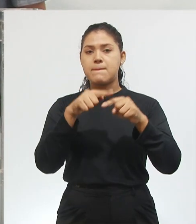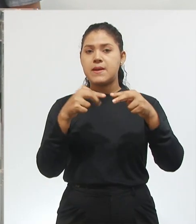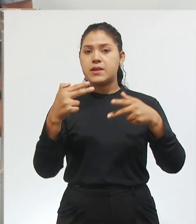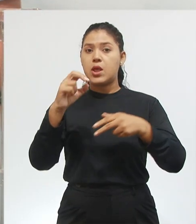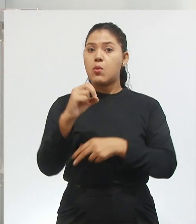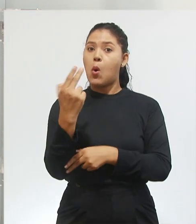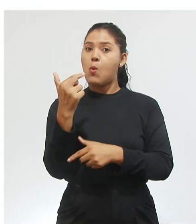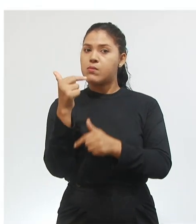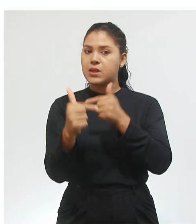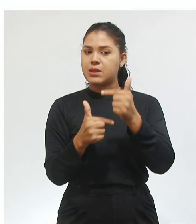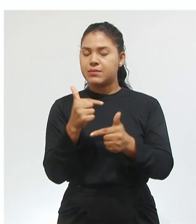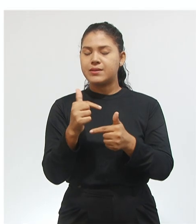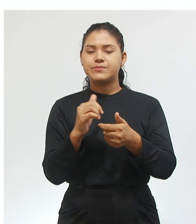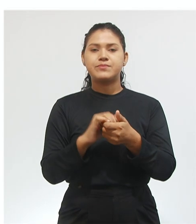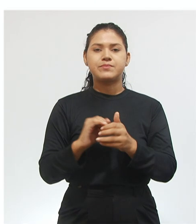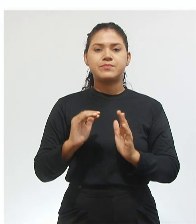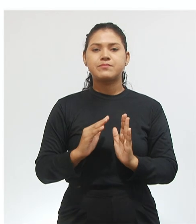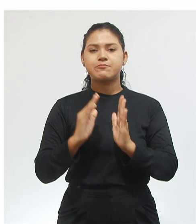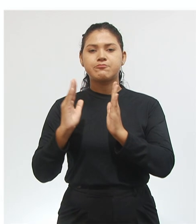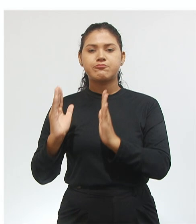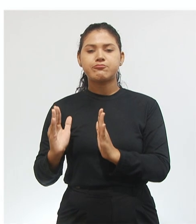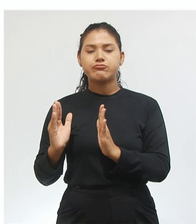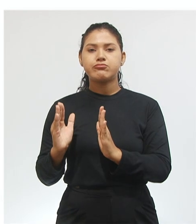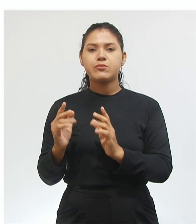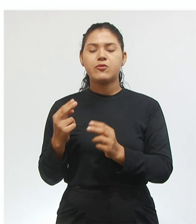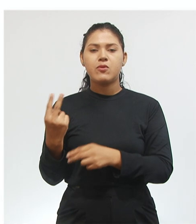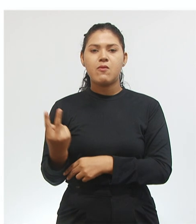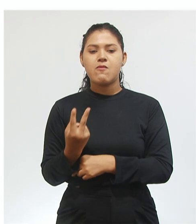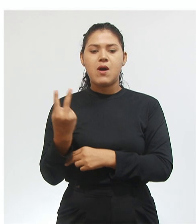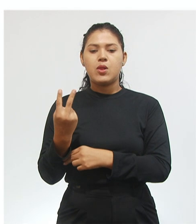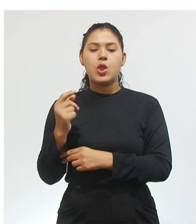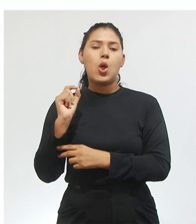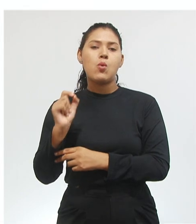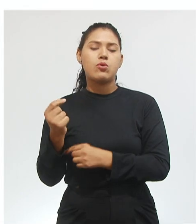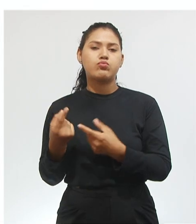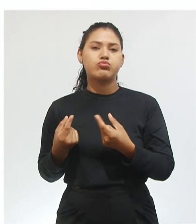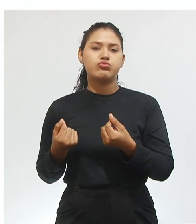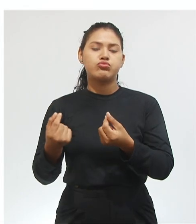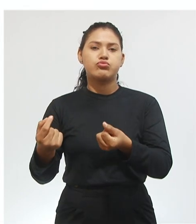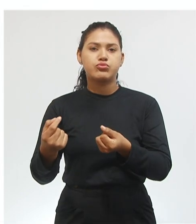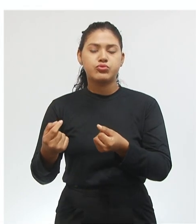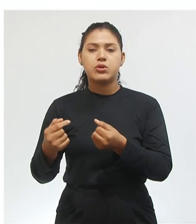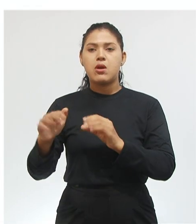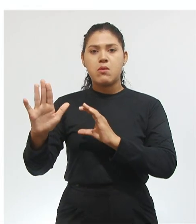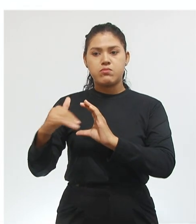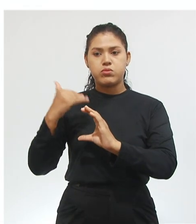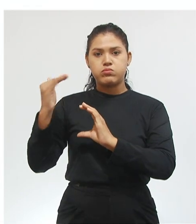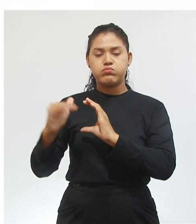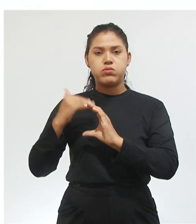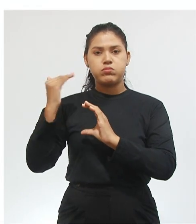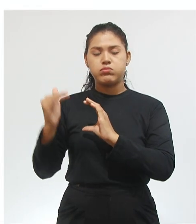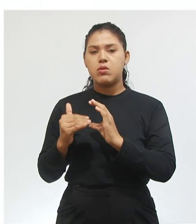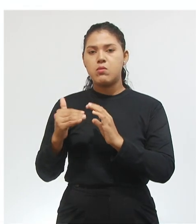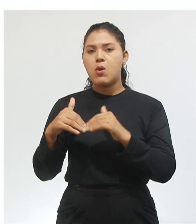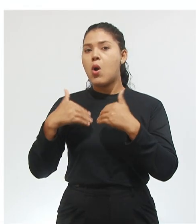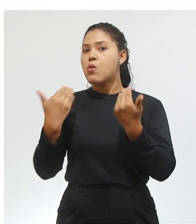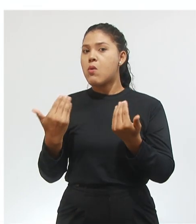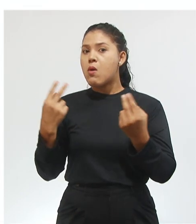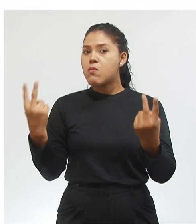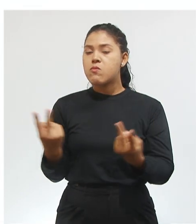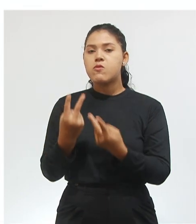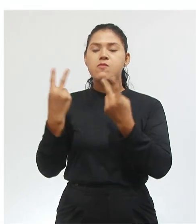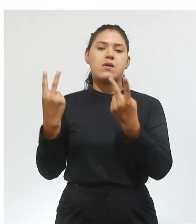Ok e nós temos aqui do outro lado justamente as receitas que é o dinheiro que a empresa vai gerar quanto e